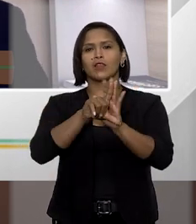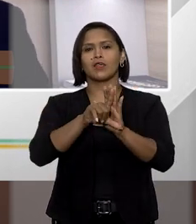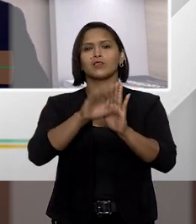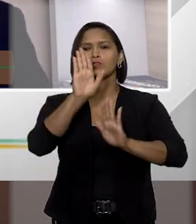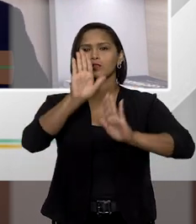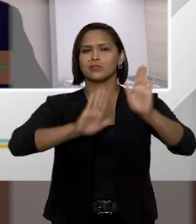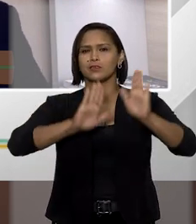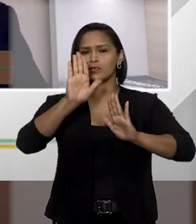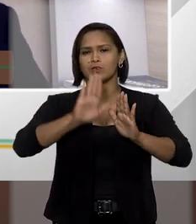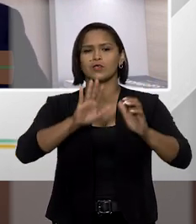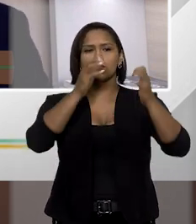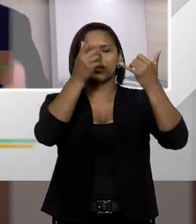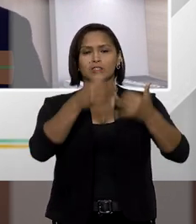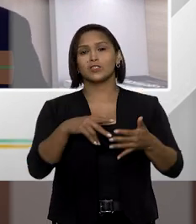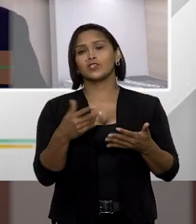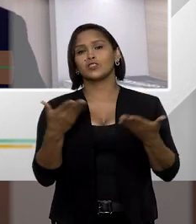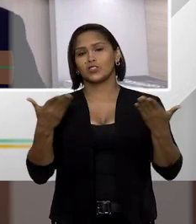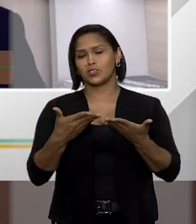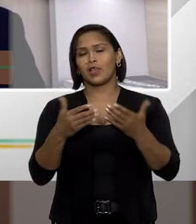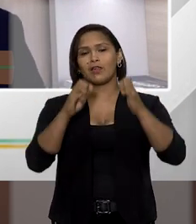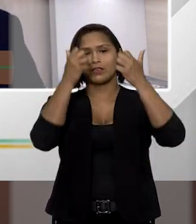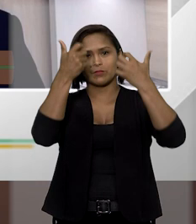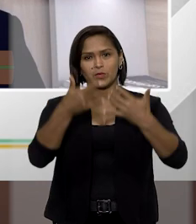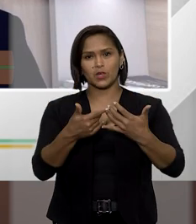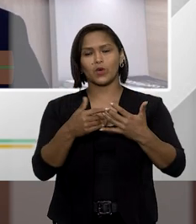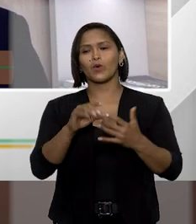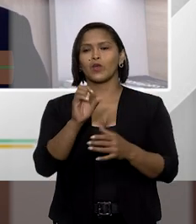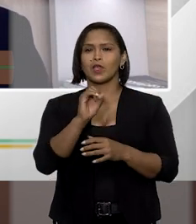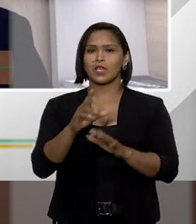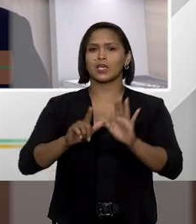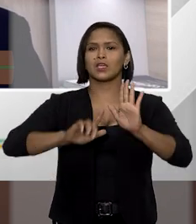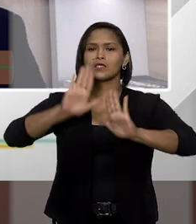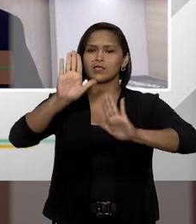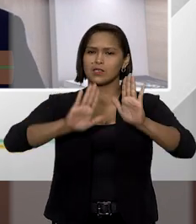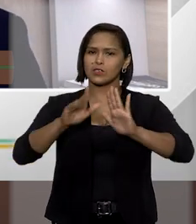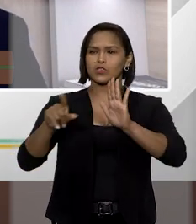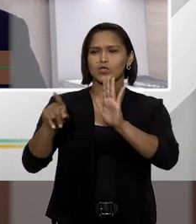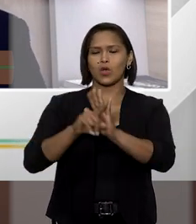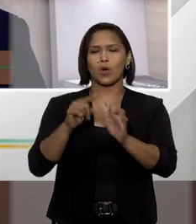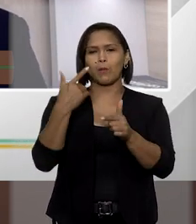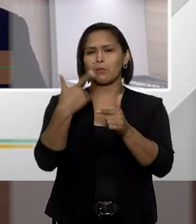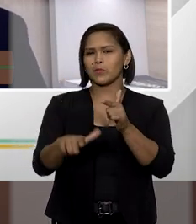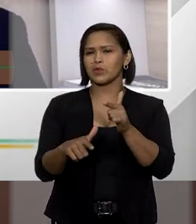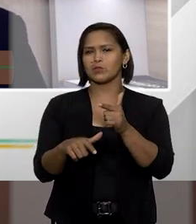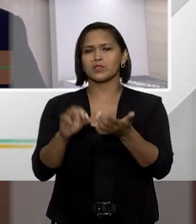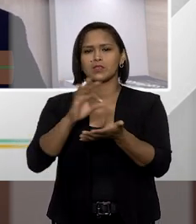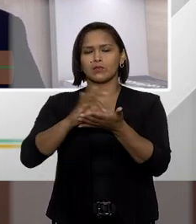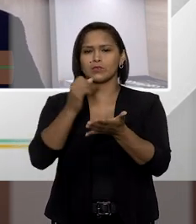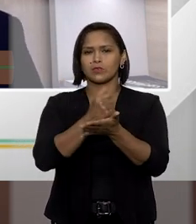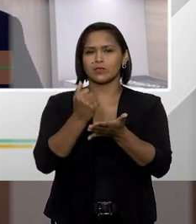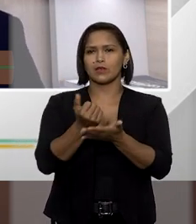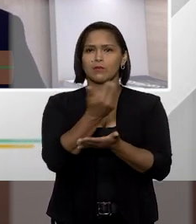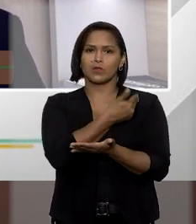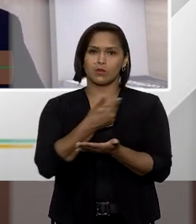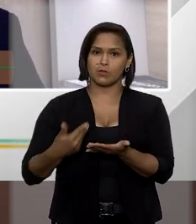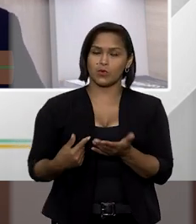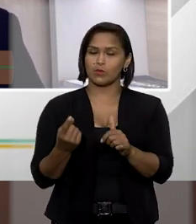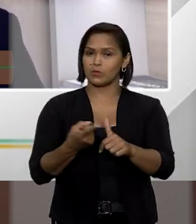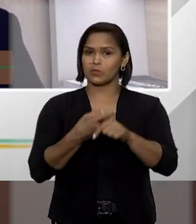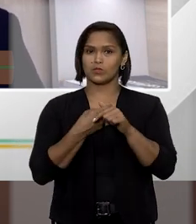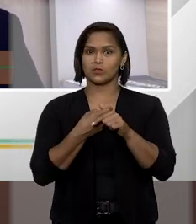de licitações, já deixou claro que eventuais sanções ou de proibição de contratar com poder público,